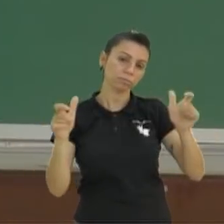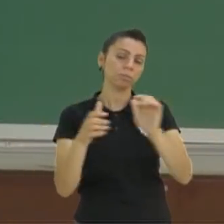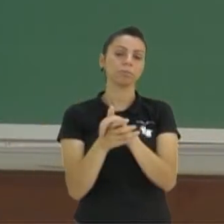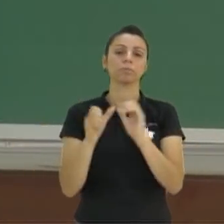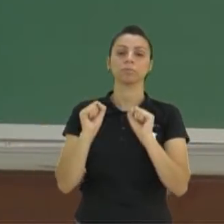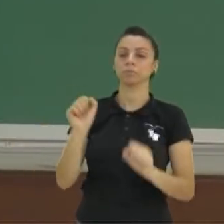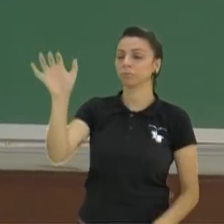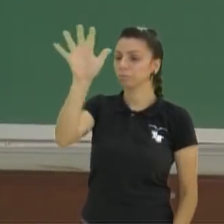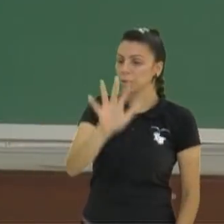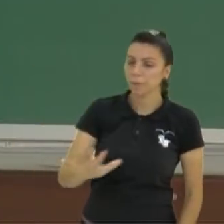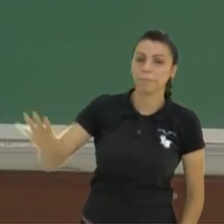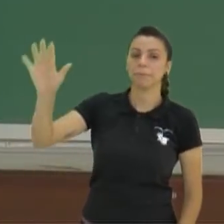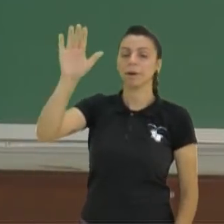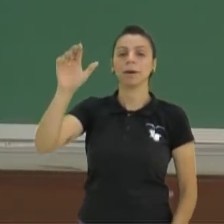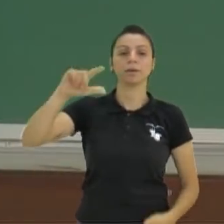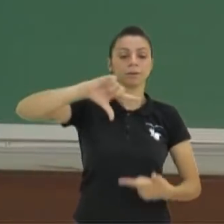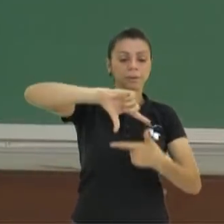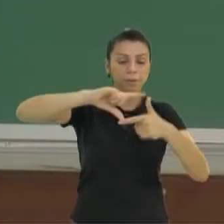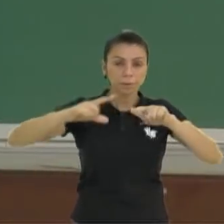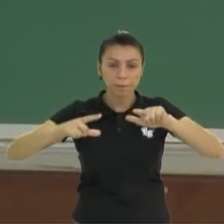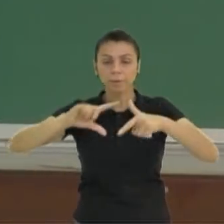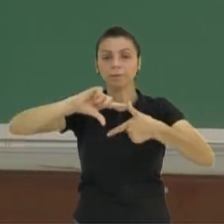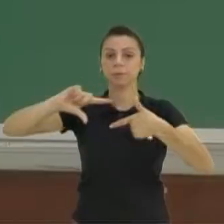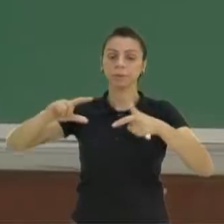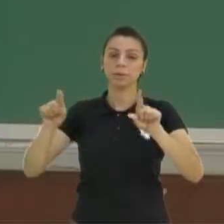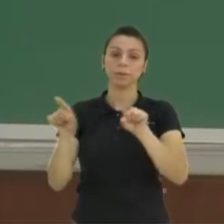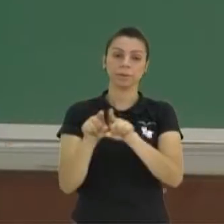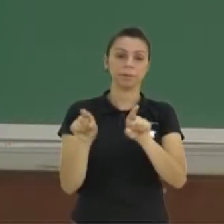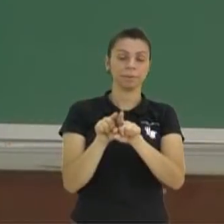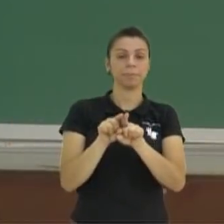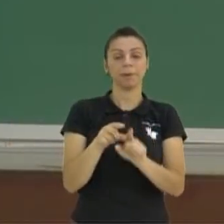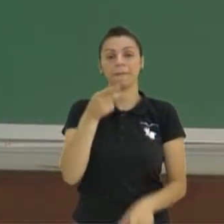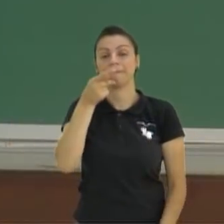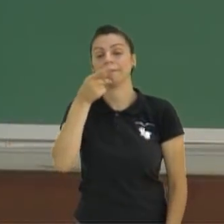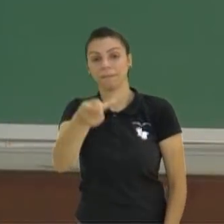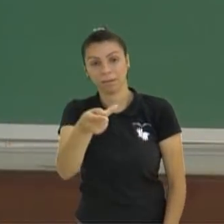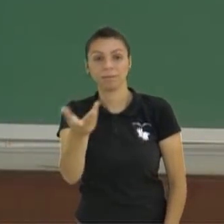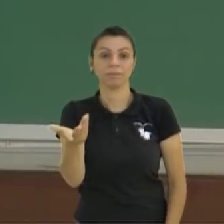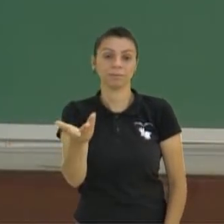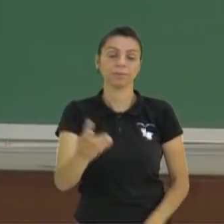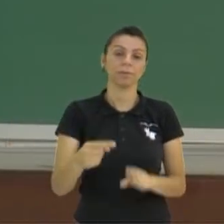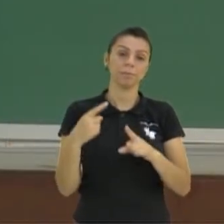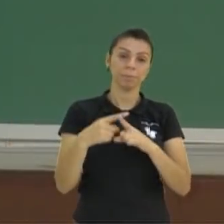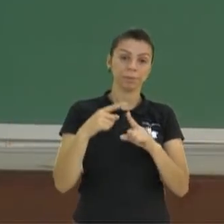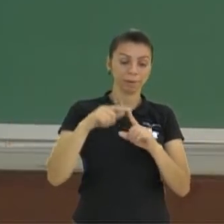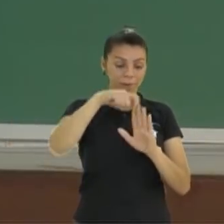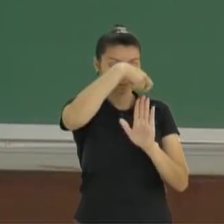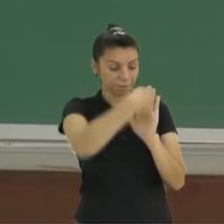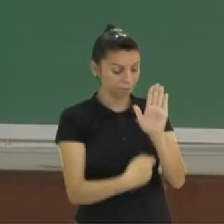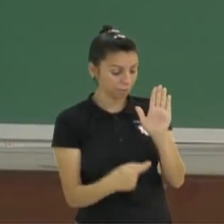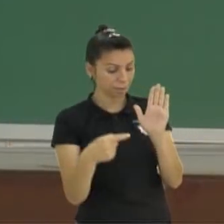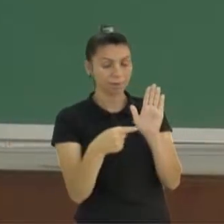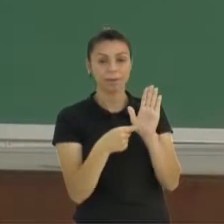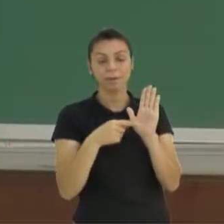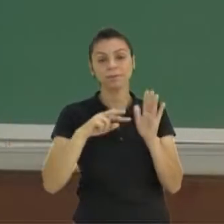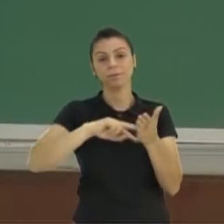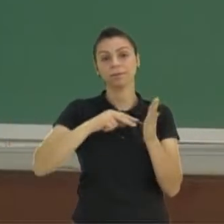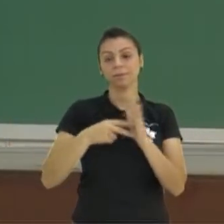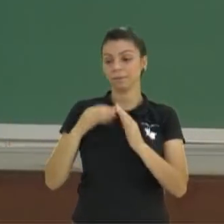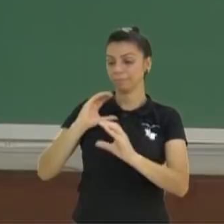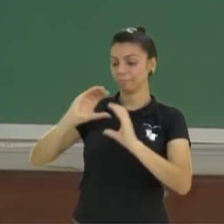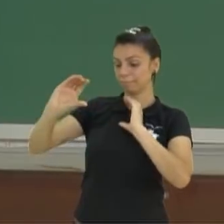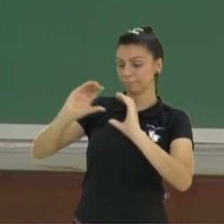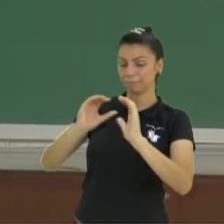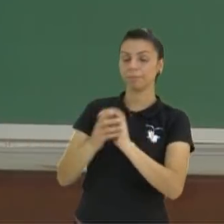imagens, charges, transmissões orais, entre outras, porque texto é tudo aquilo que comunica. Então o texto pode